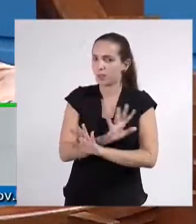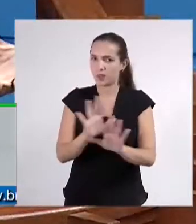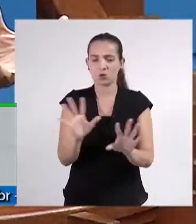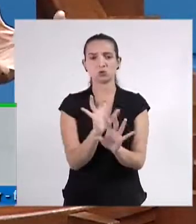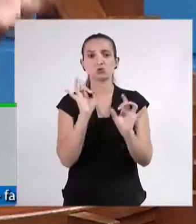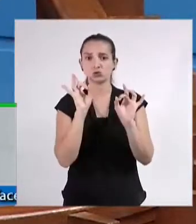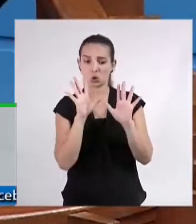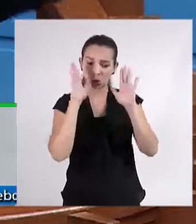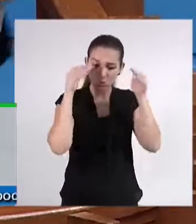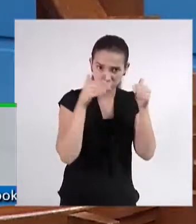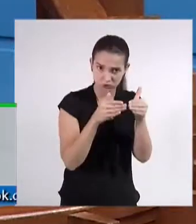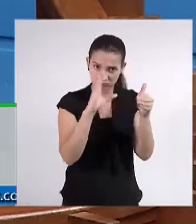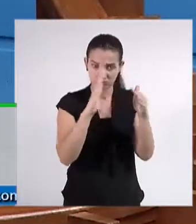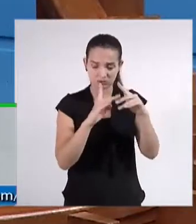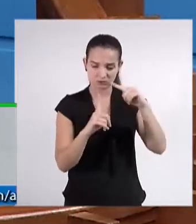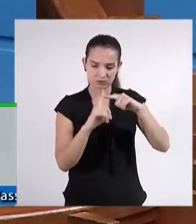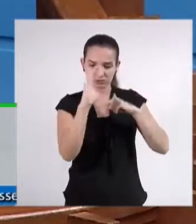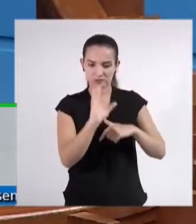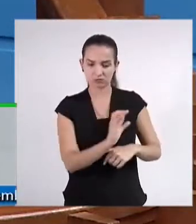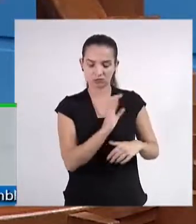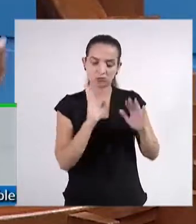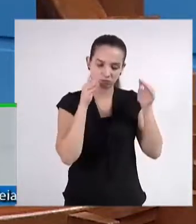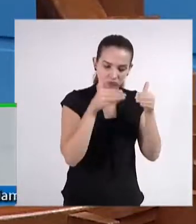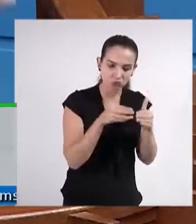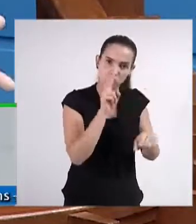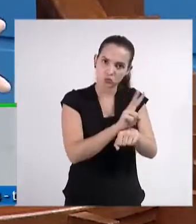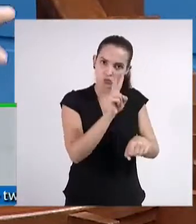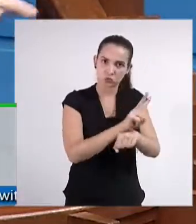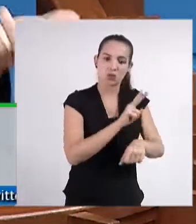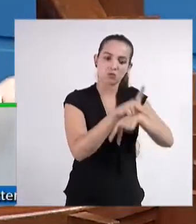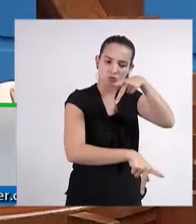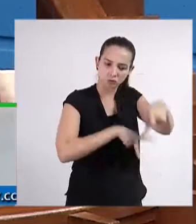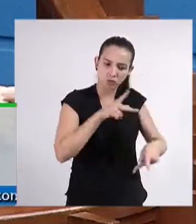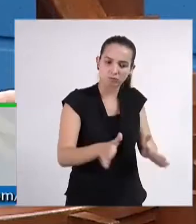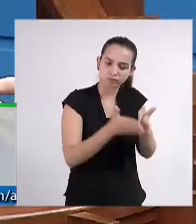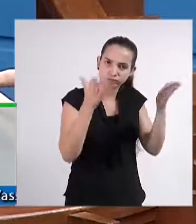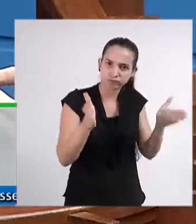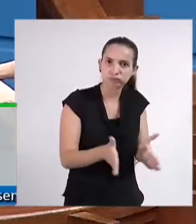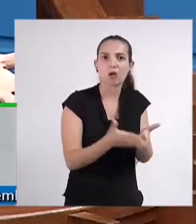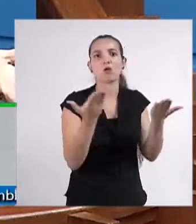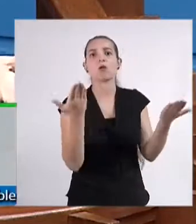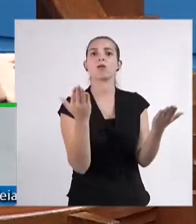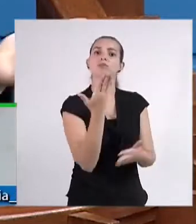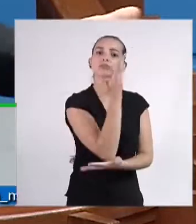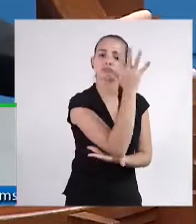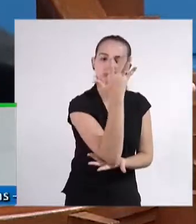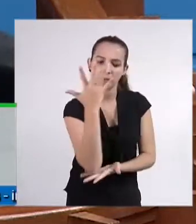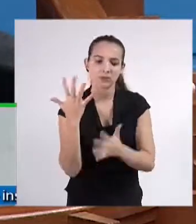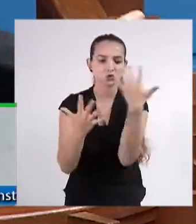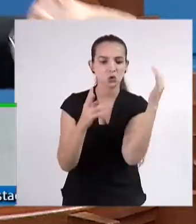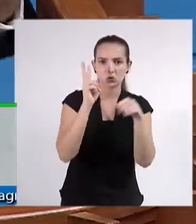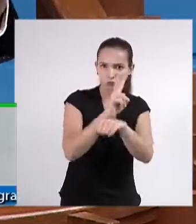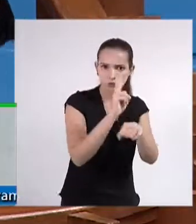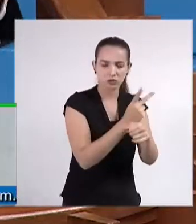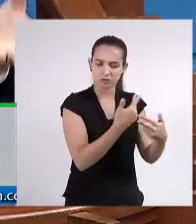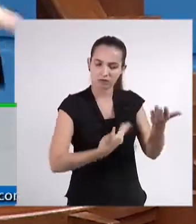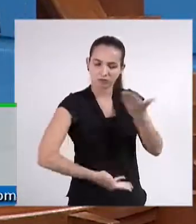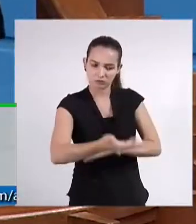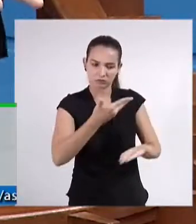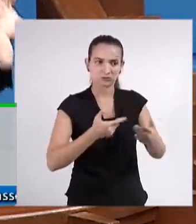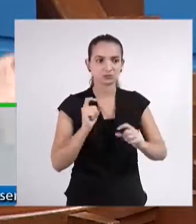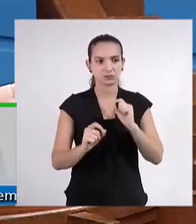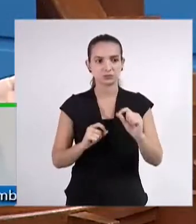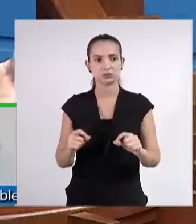da Amazônia, de um modo geral. Segunda imprecisão da vossa fala, deputado Coronel Davi, que